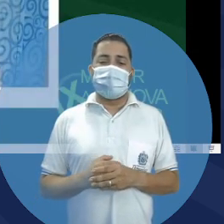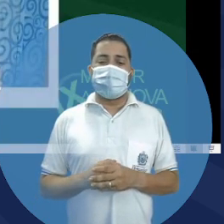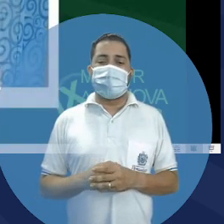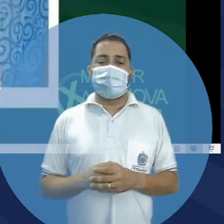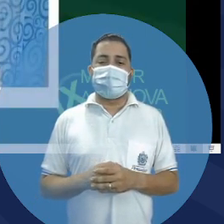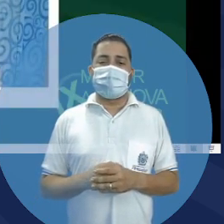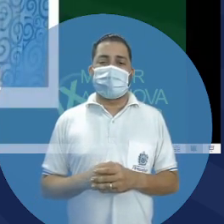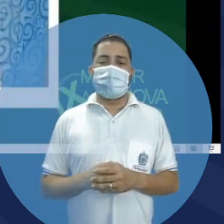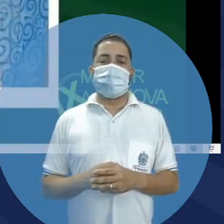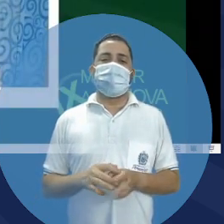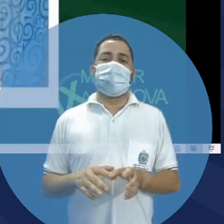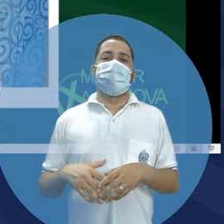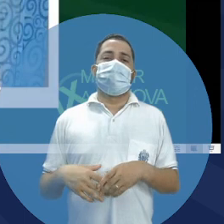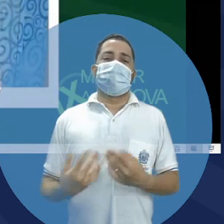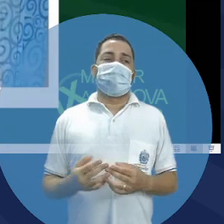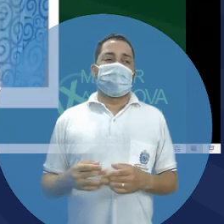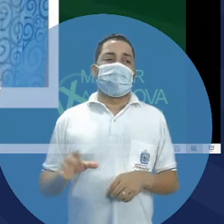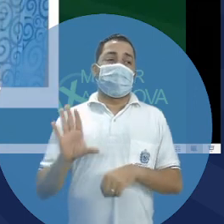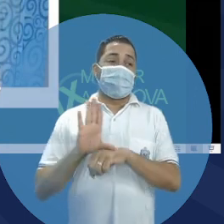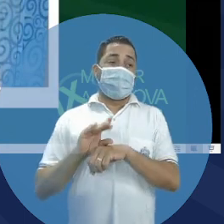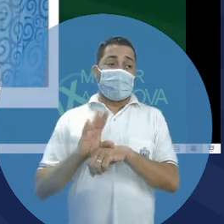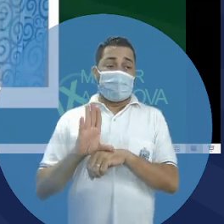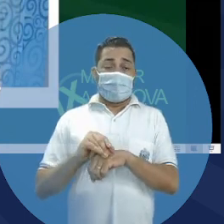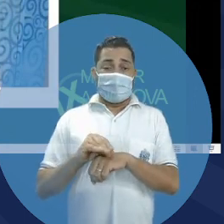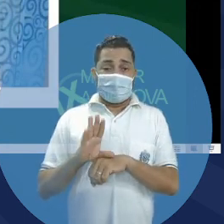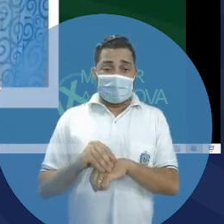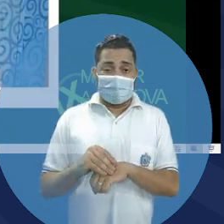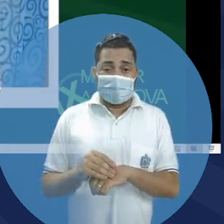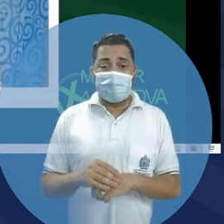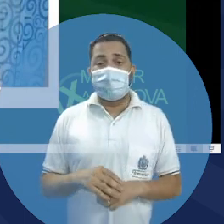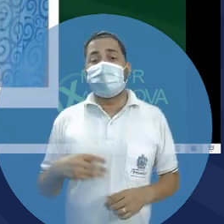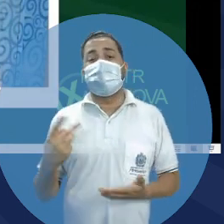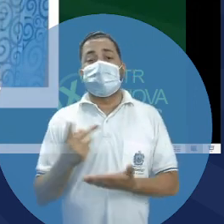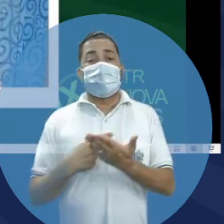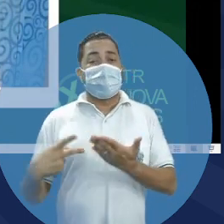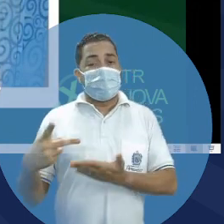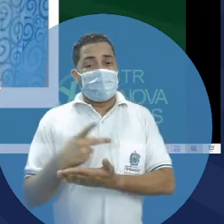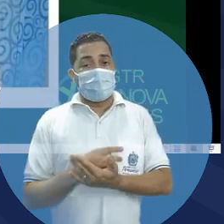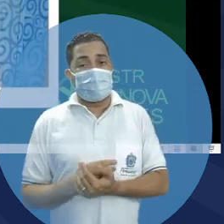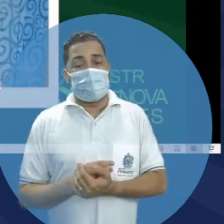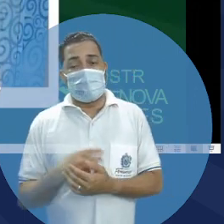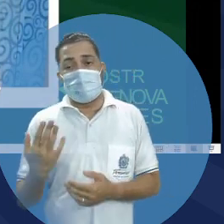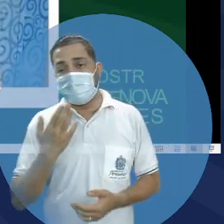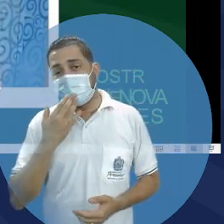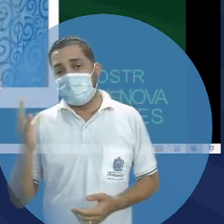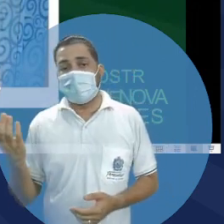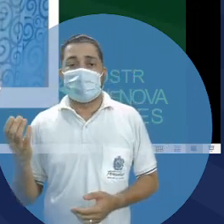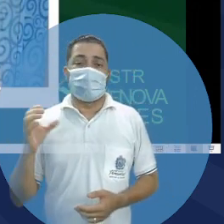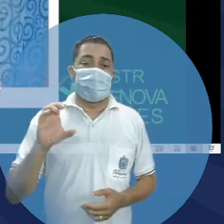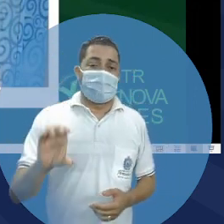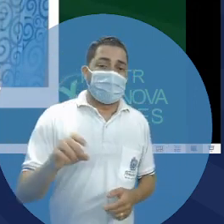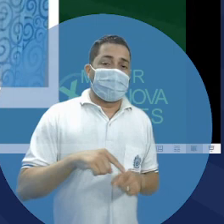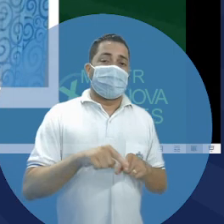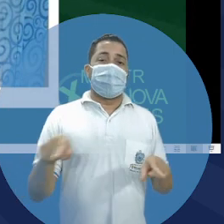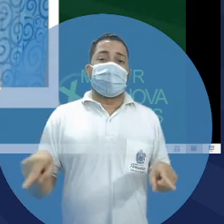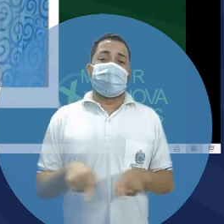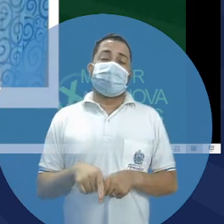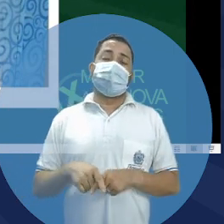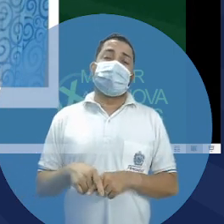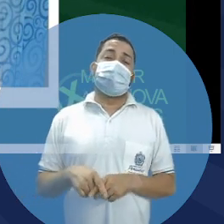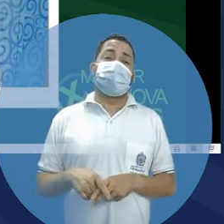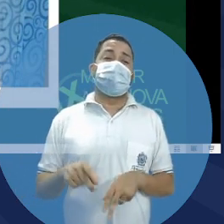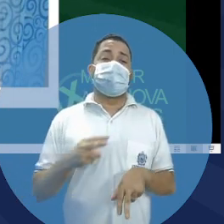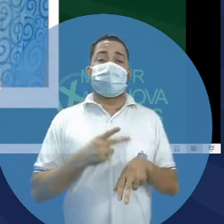A foto que a gente, quer dizer, o desenho que a gente preferiu colocar na sala do gênero foi